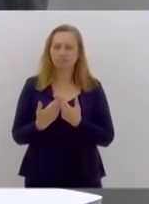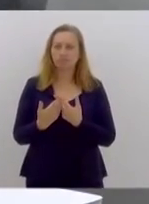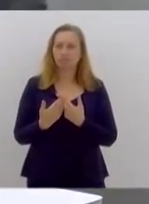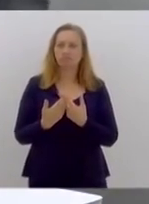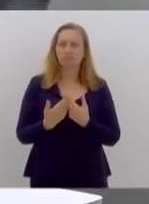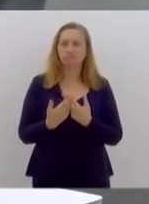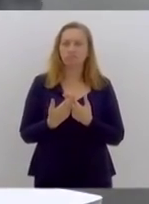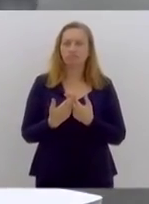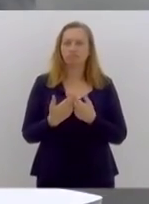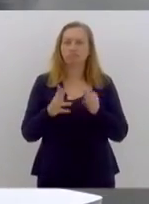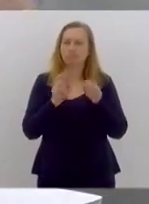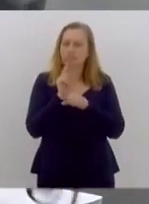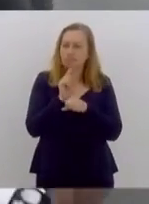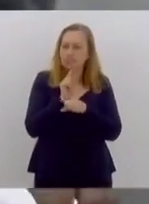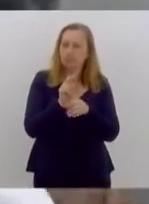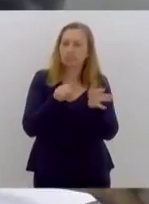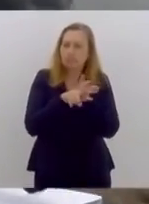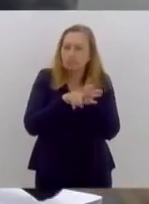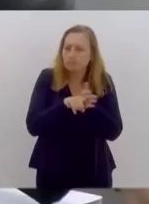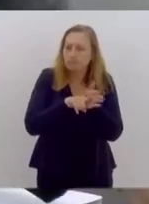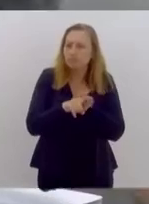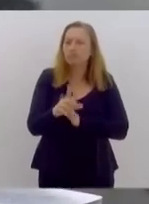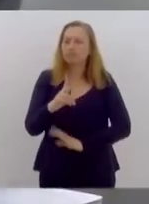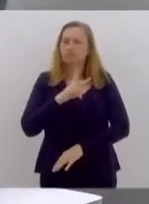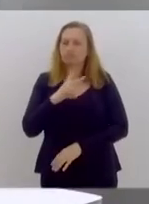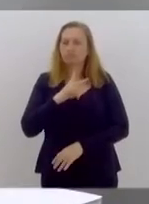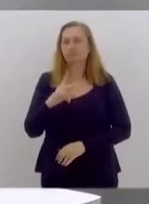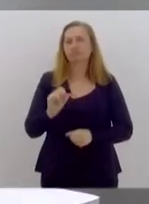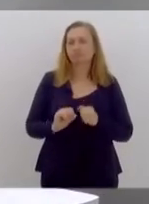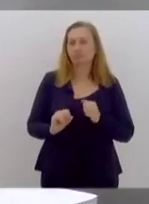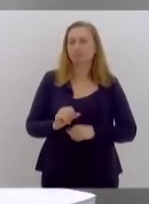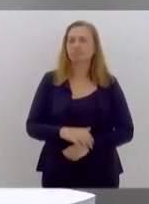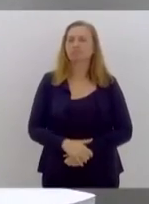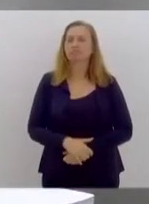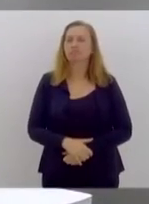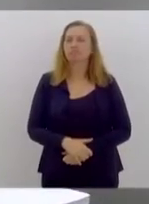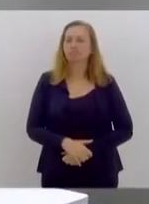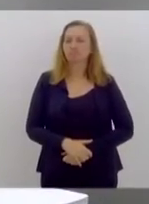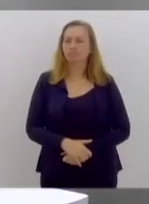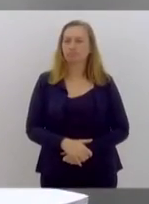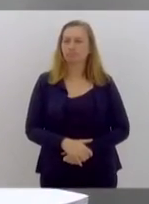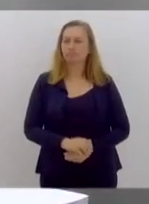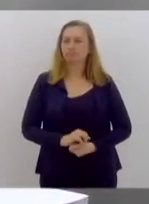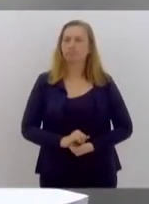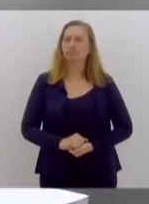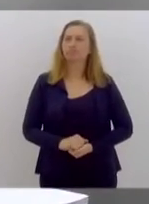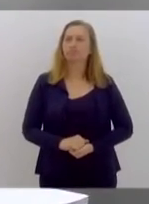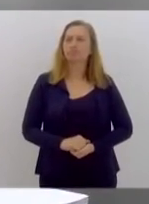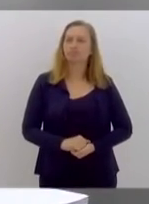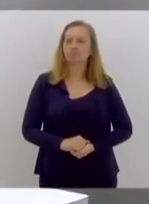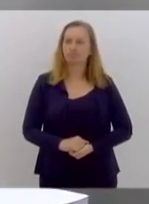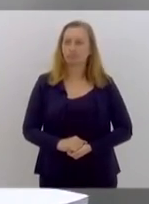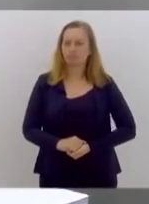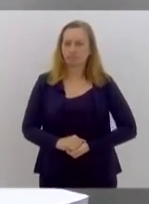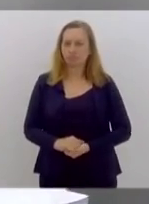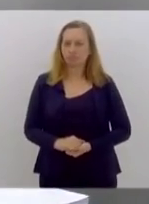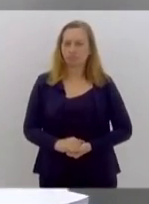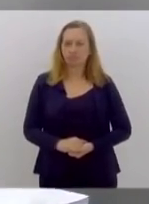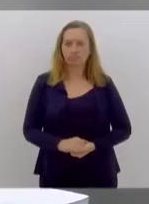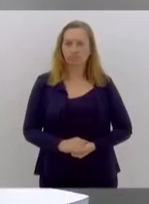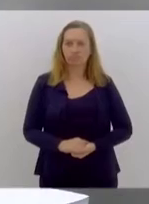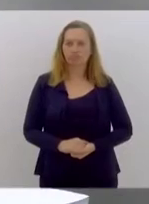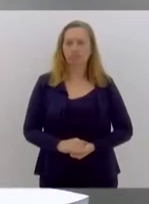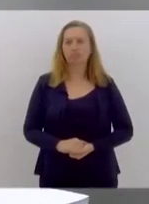inspeções vistorias que nós fizemos pessoalmente eh dizendo respeito principalmente a questões